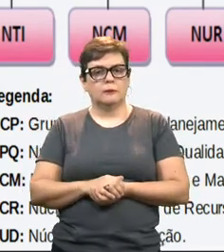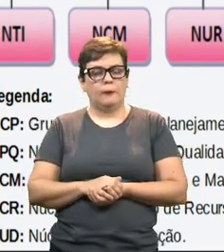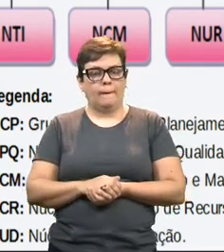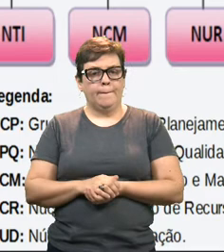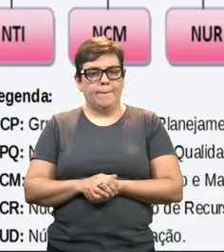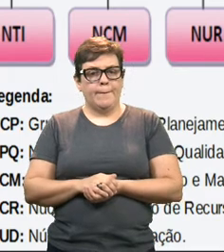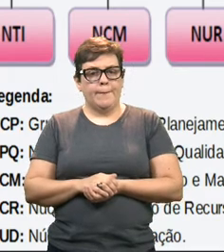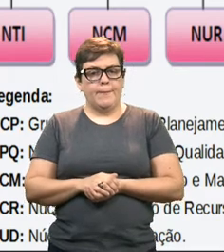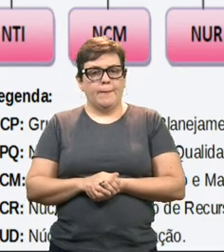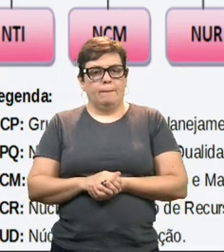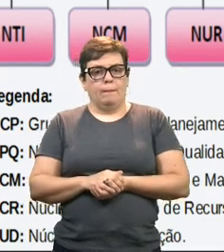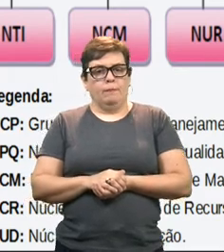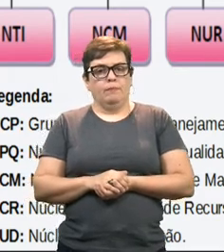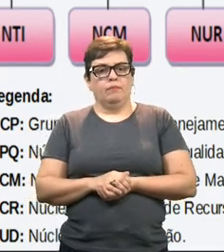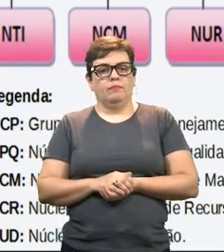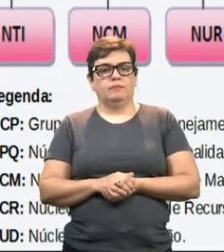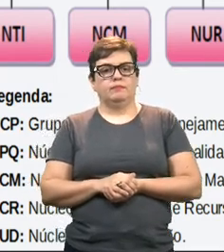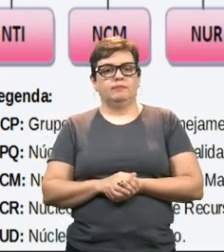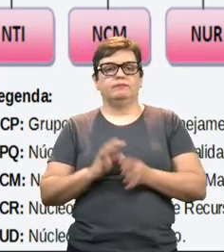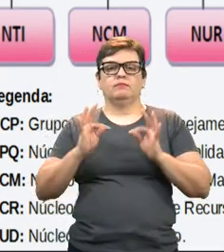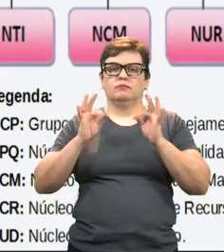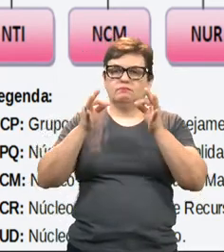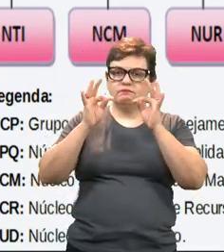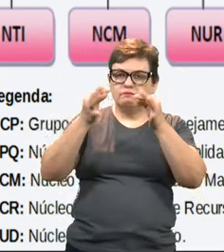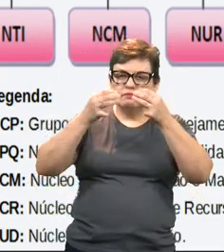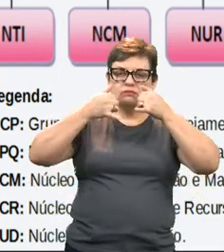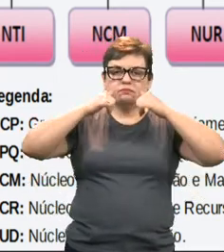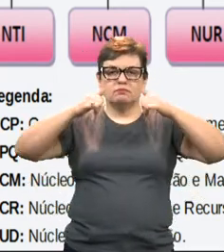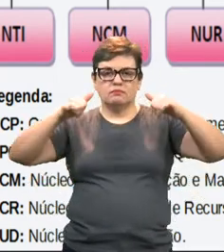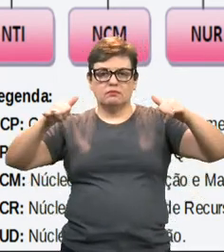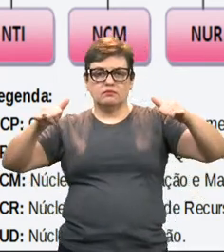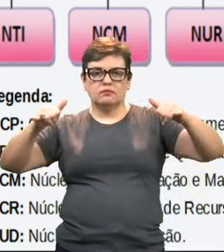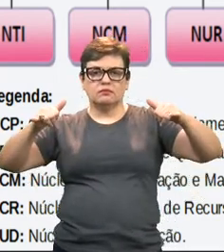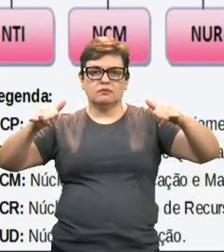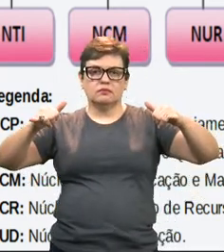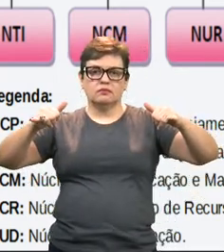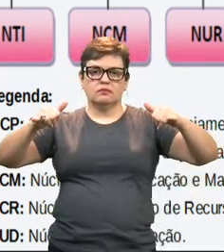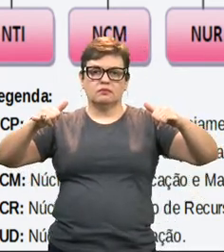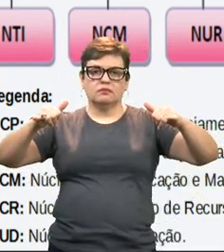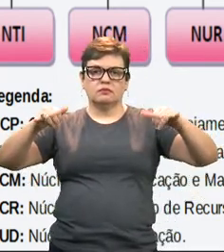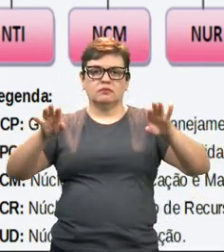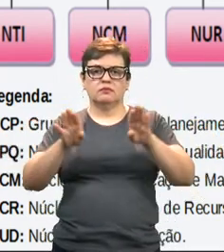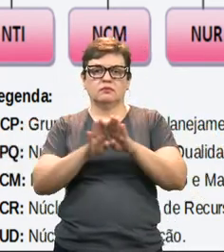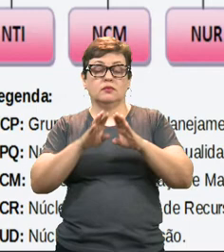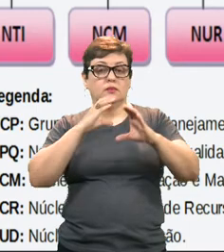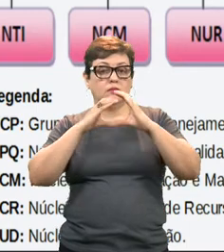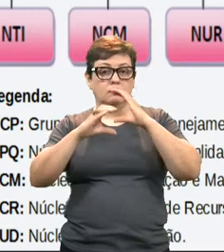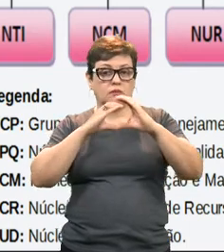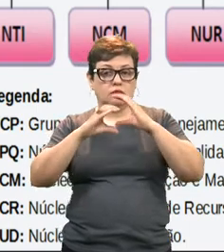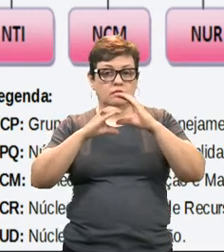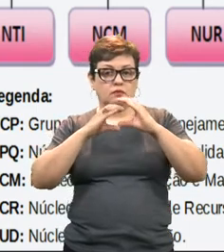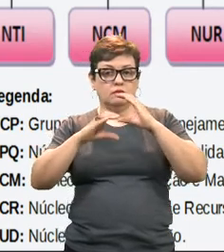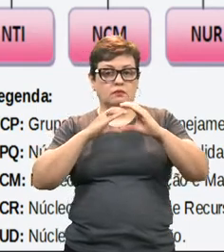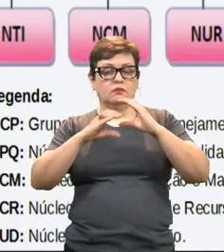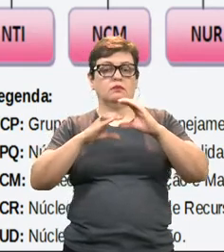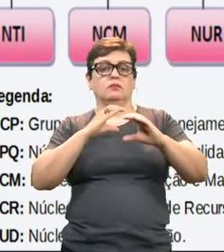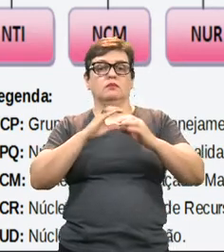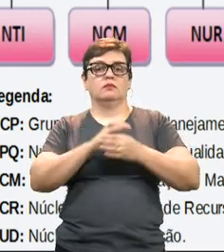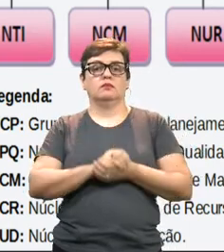né, de tecnologia e informação, núcleo de comunicação e